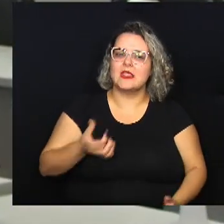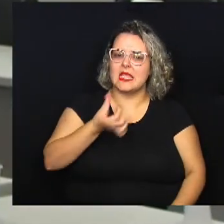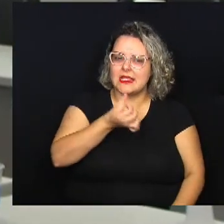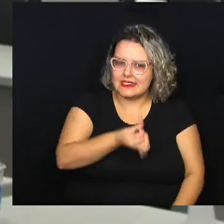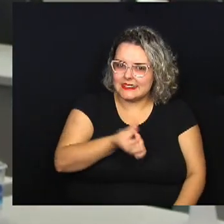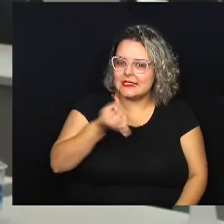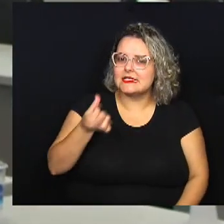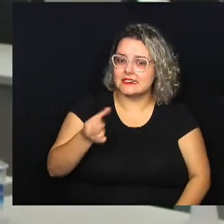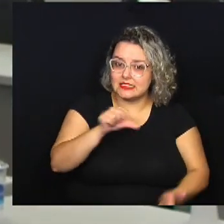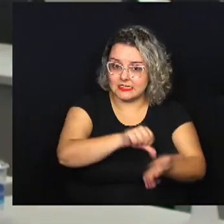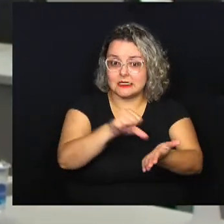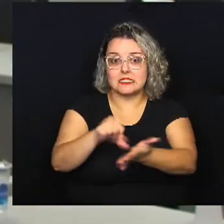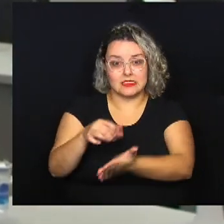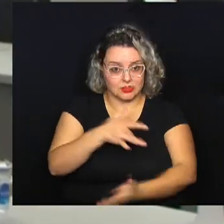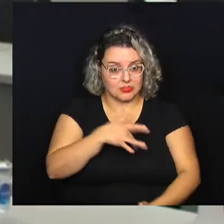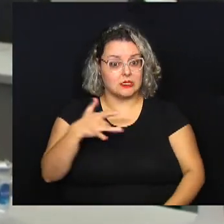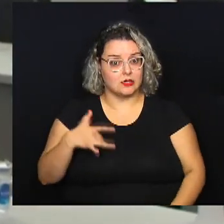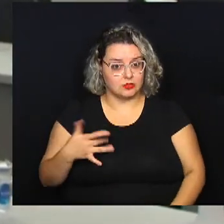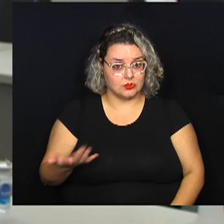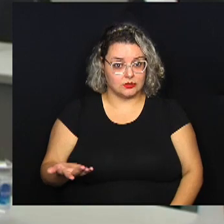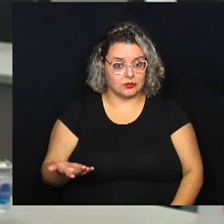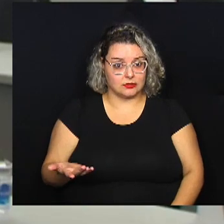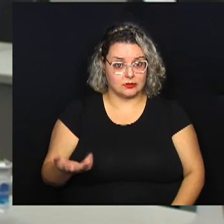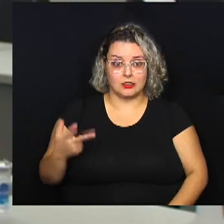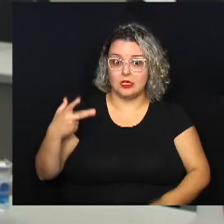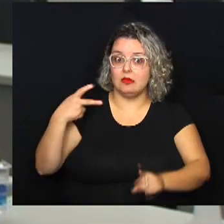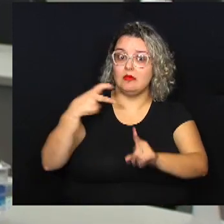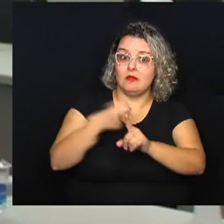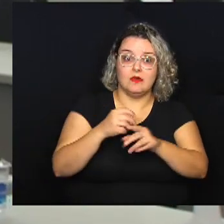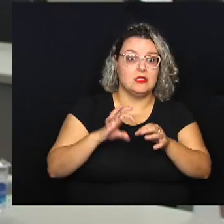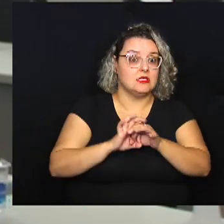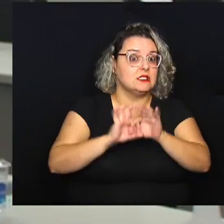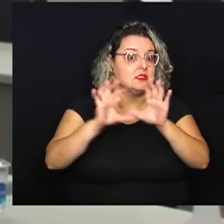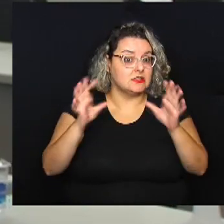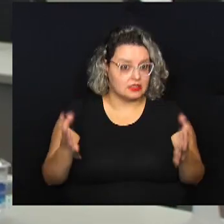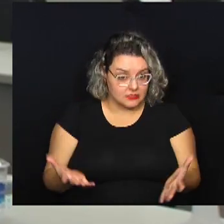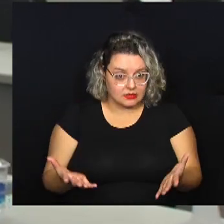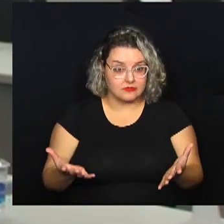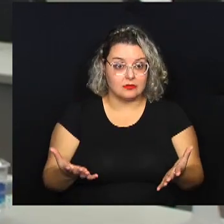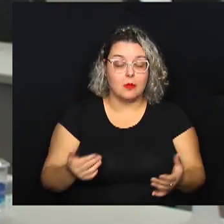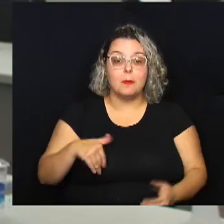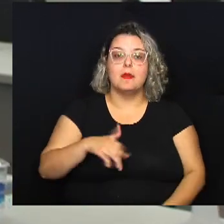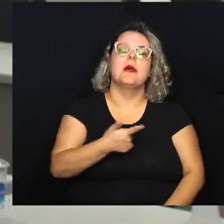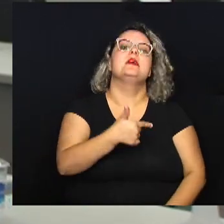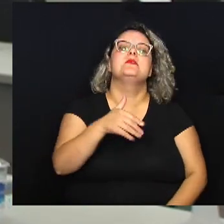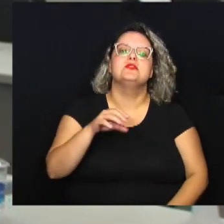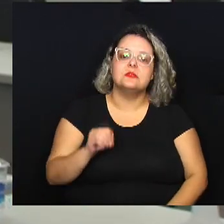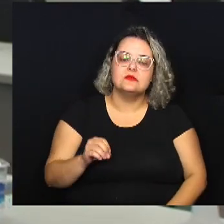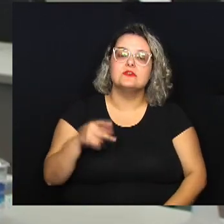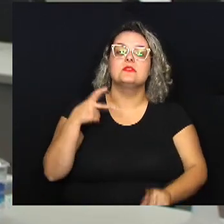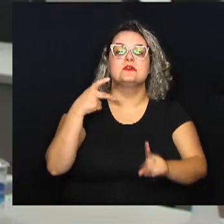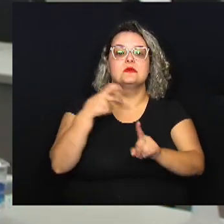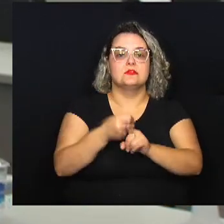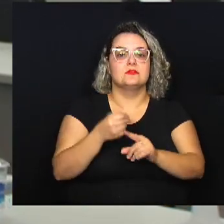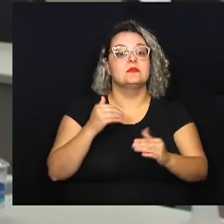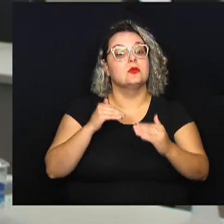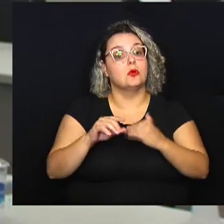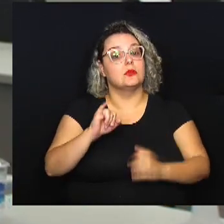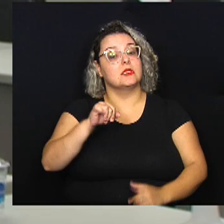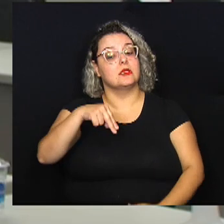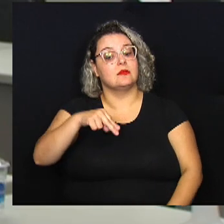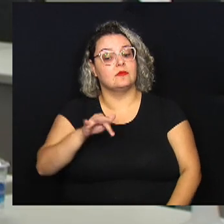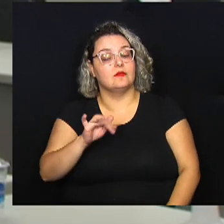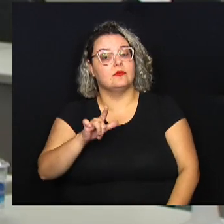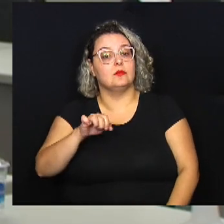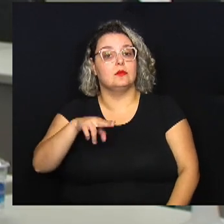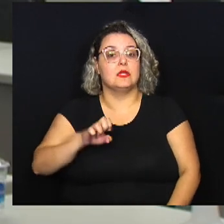66 centros de saúde. Vacinas disponíveis, mais de 20. A vacina contra a influenza, a